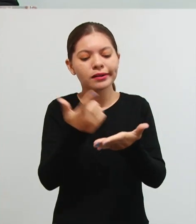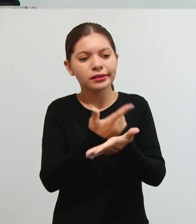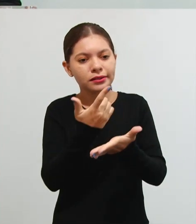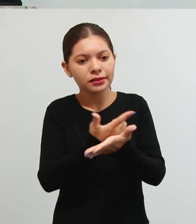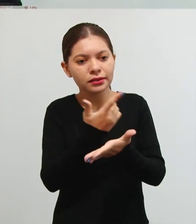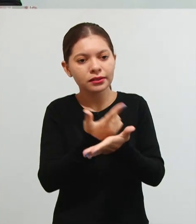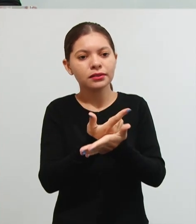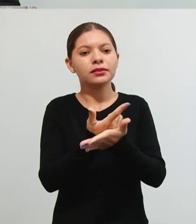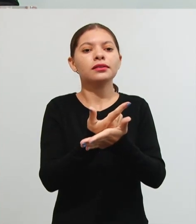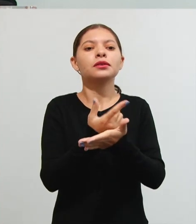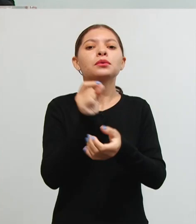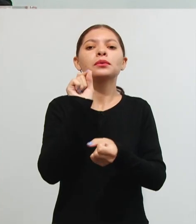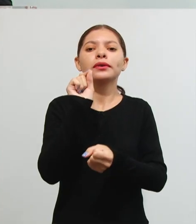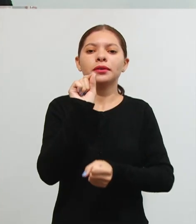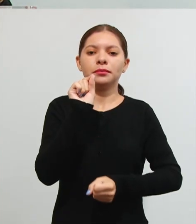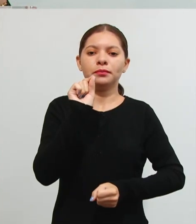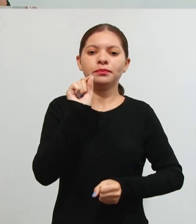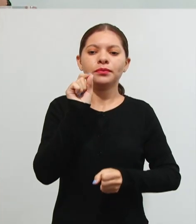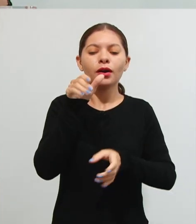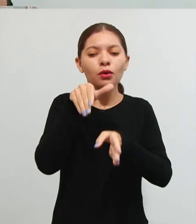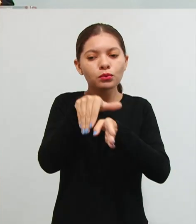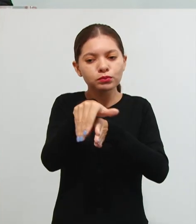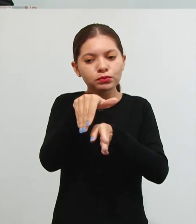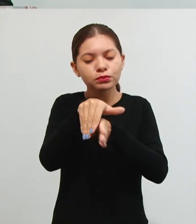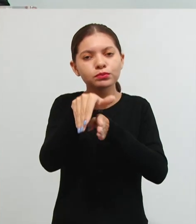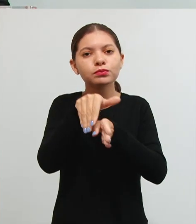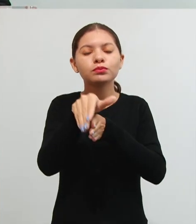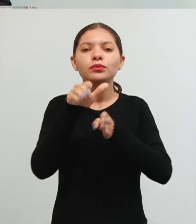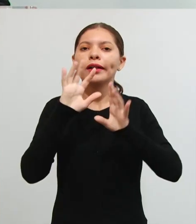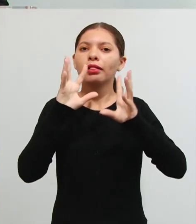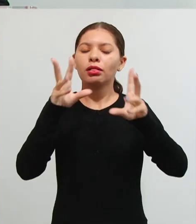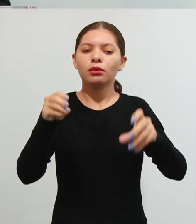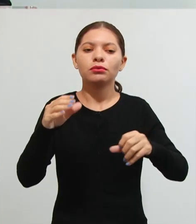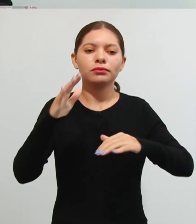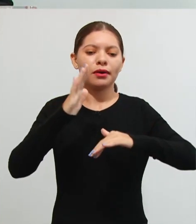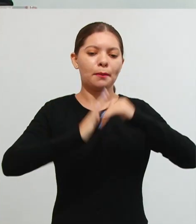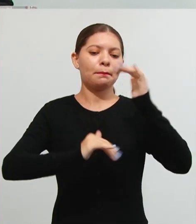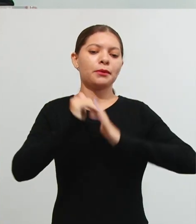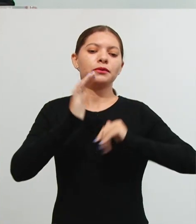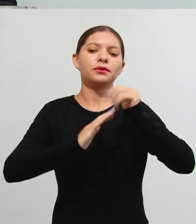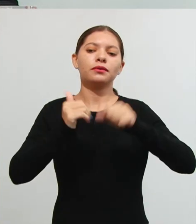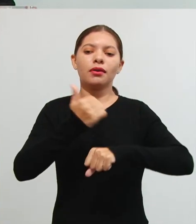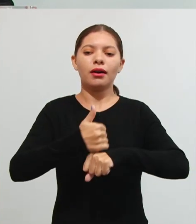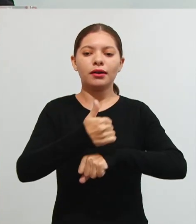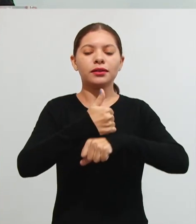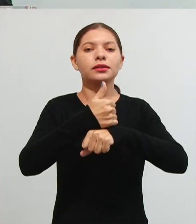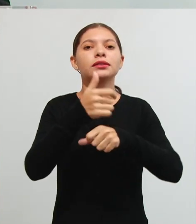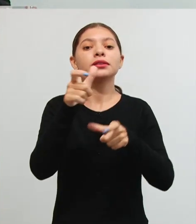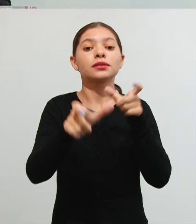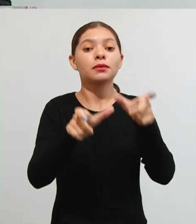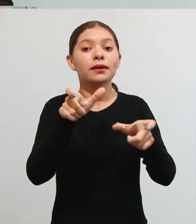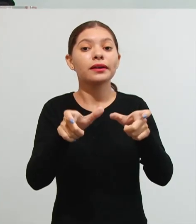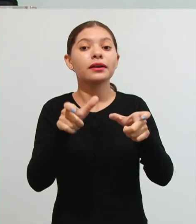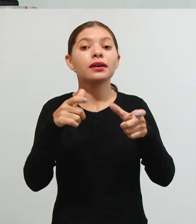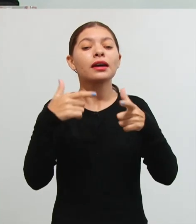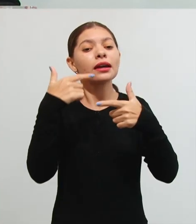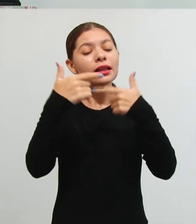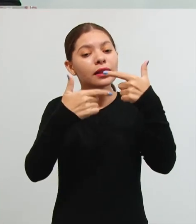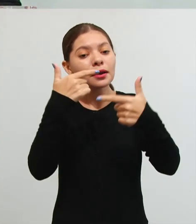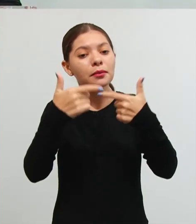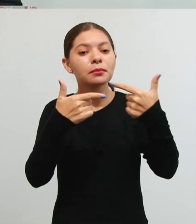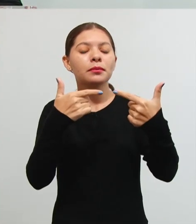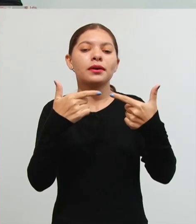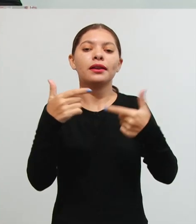é um manual em que ele orienta os profissionais que trabalham, então, com os transtornos